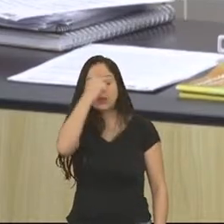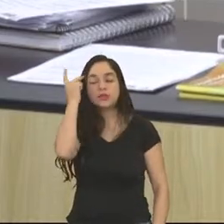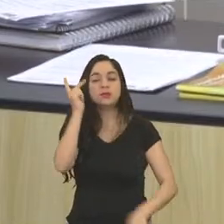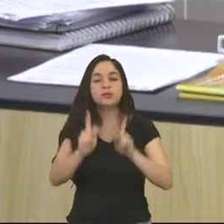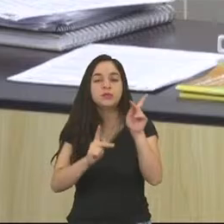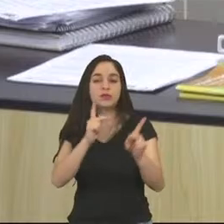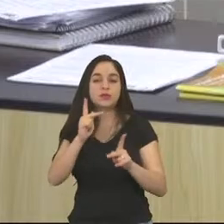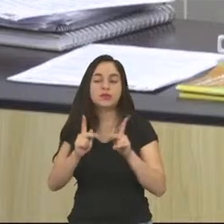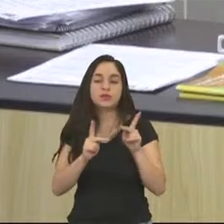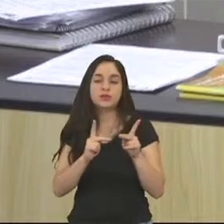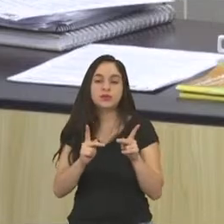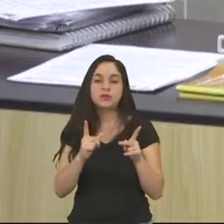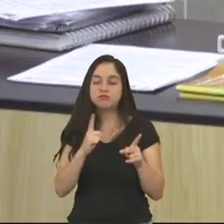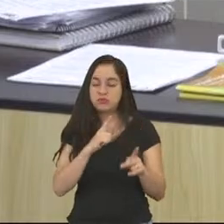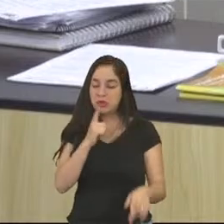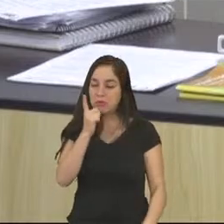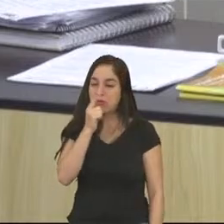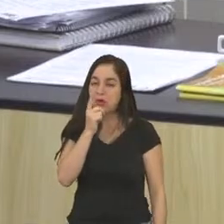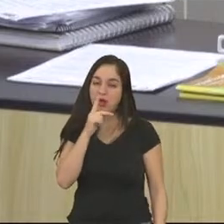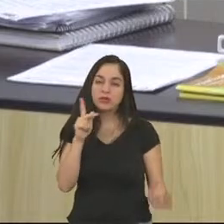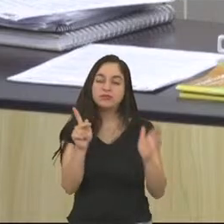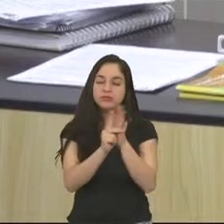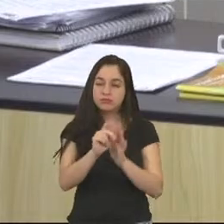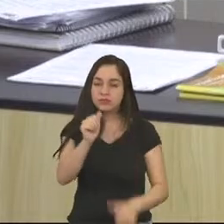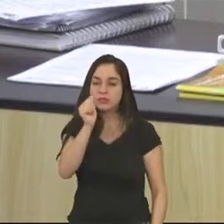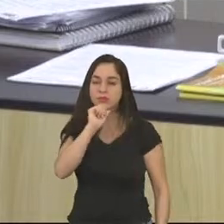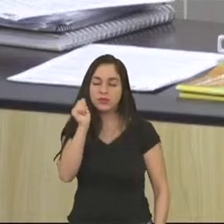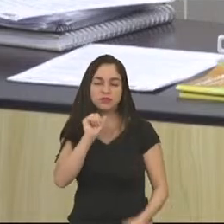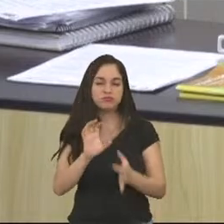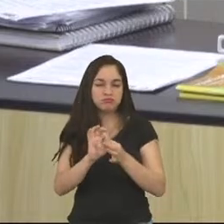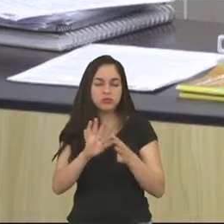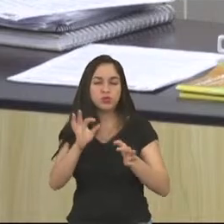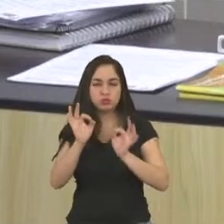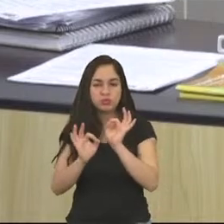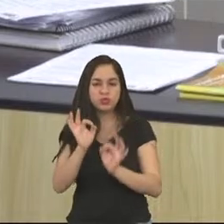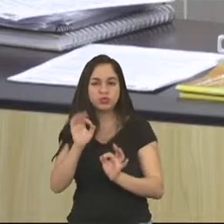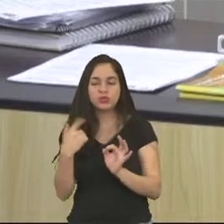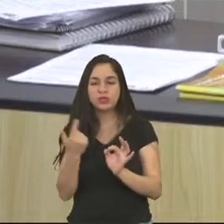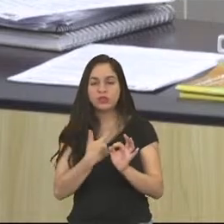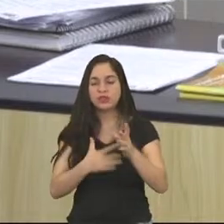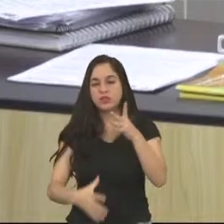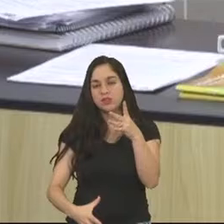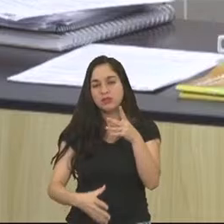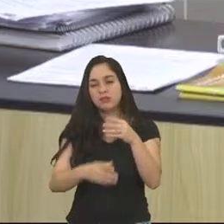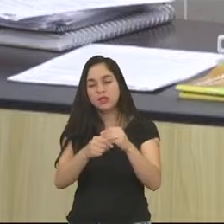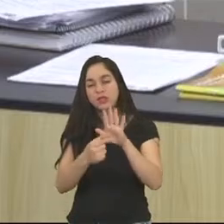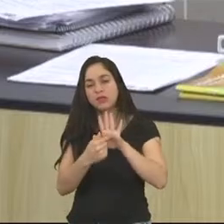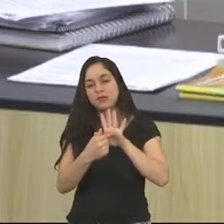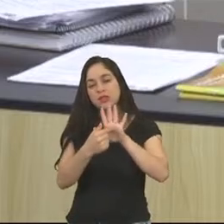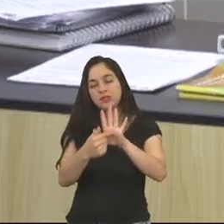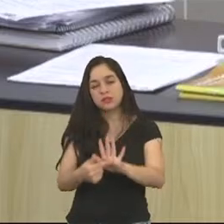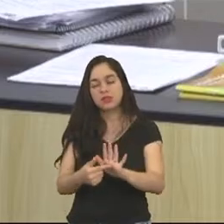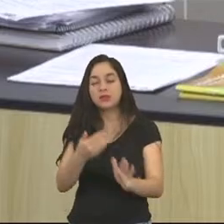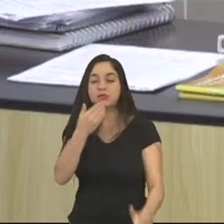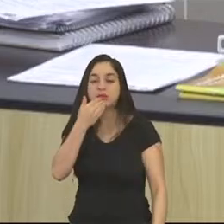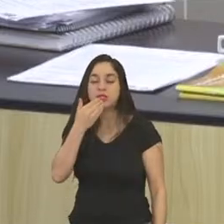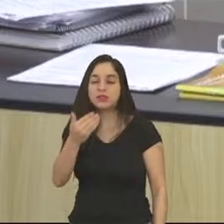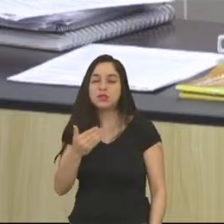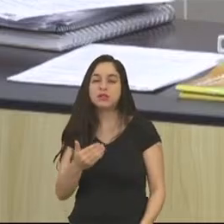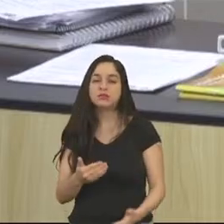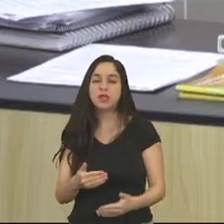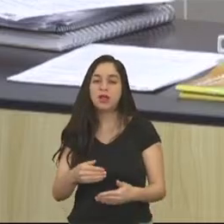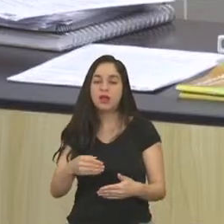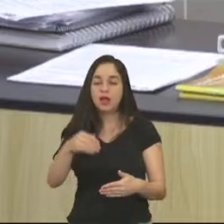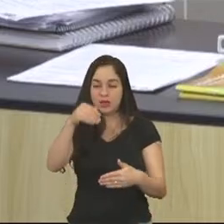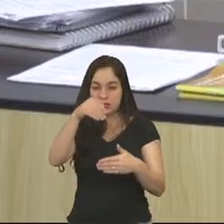de maneira ampla e justa. Diante do exposto, apresentamos a emenda em questão e solicitamos o apoio e aprovação de